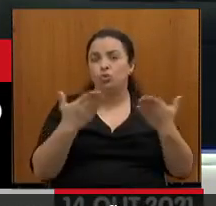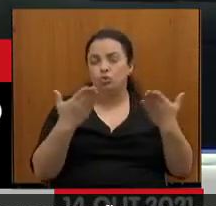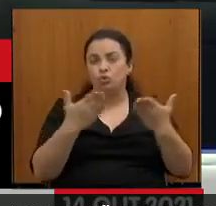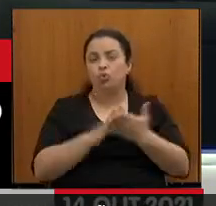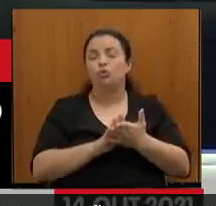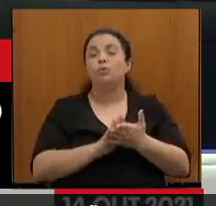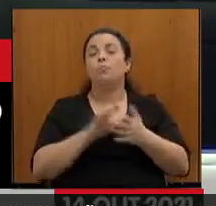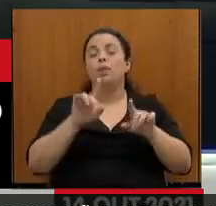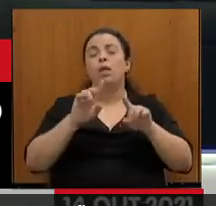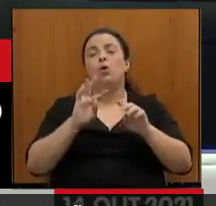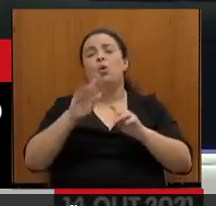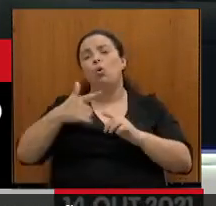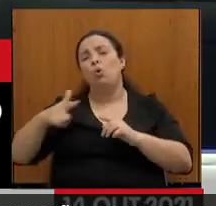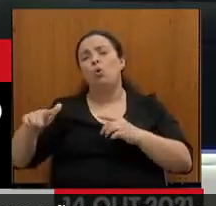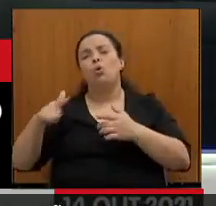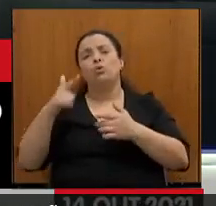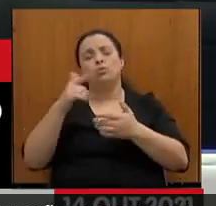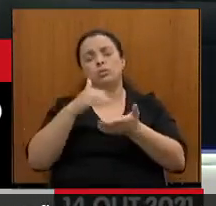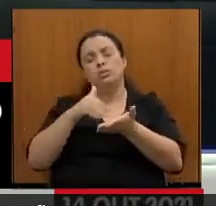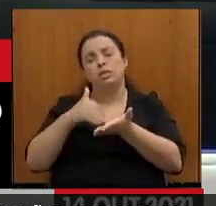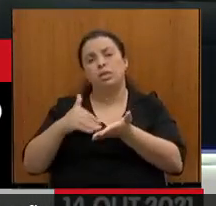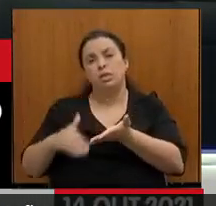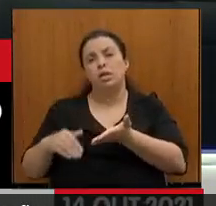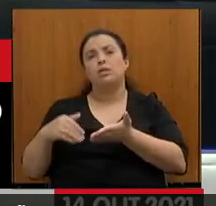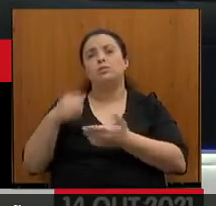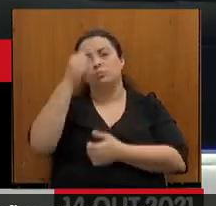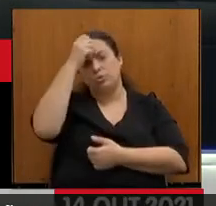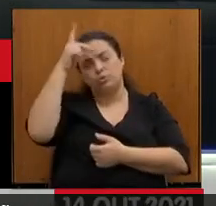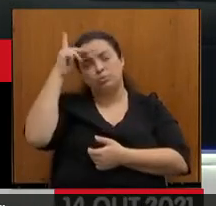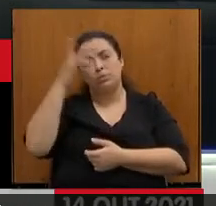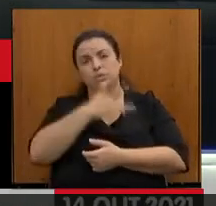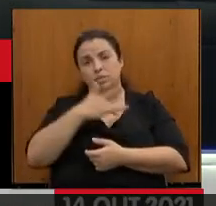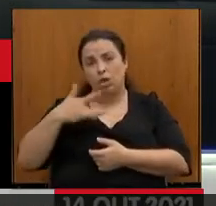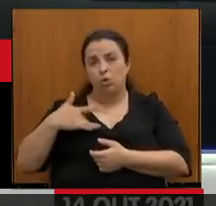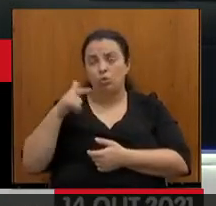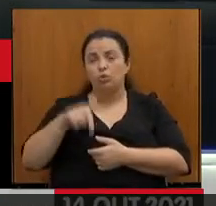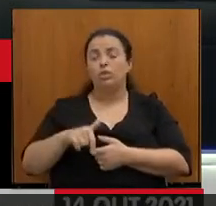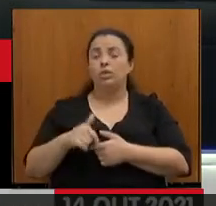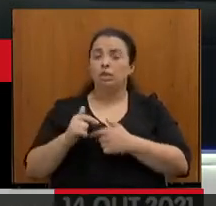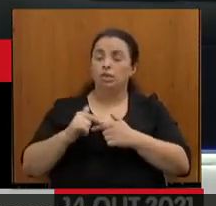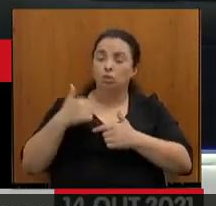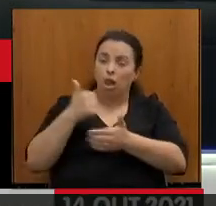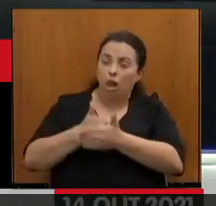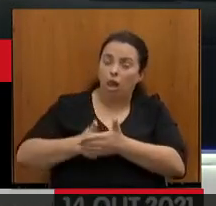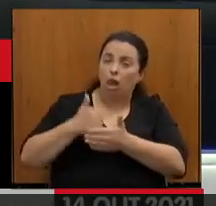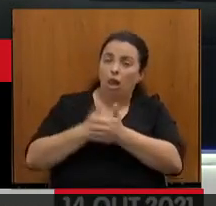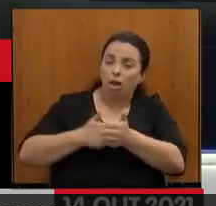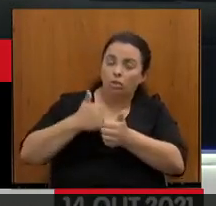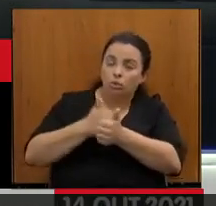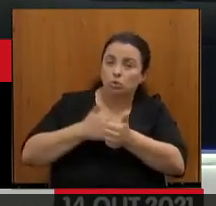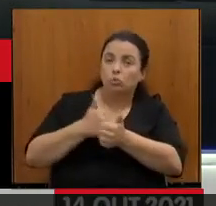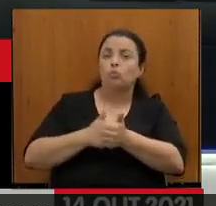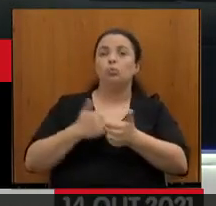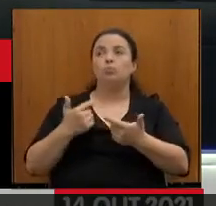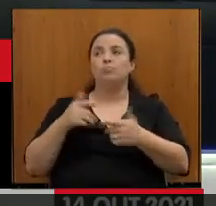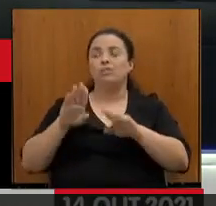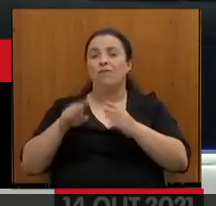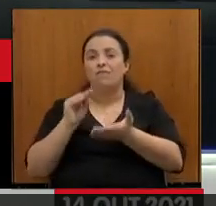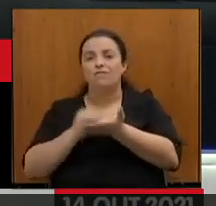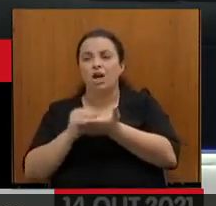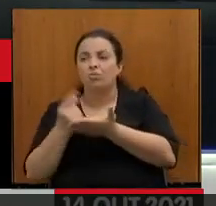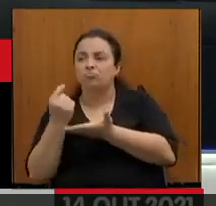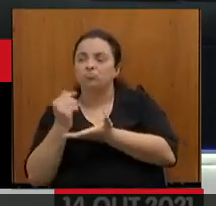de saúde, que muitas vezes lutam sem armas, sem condições